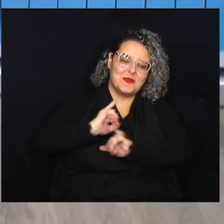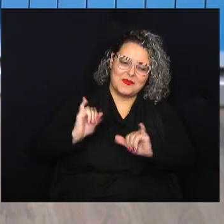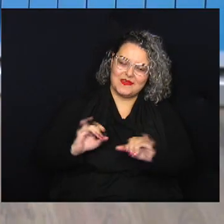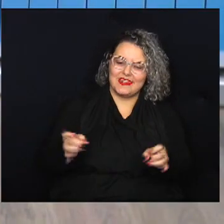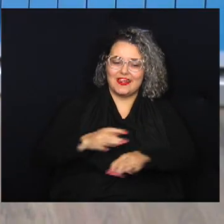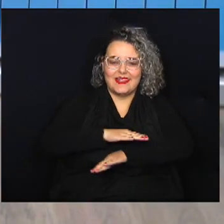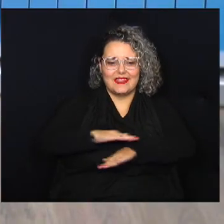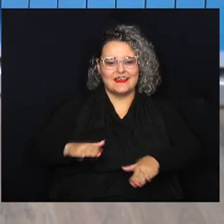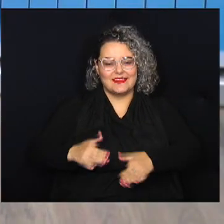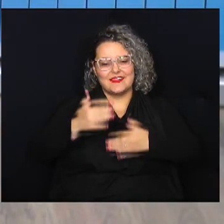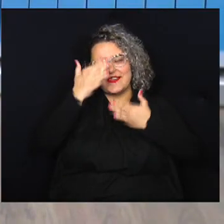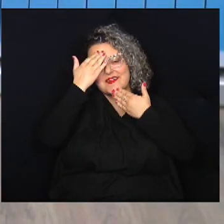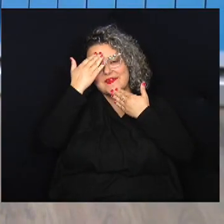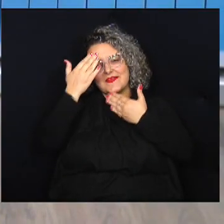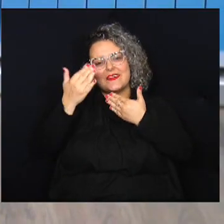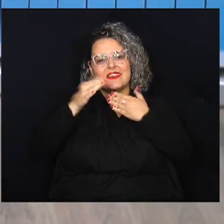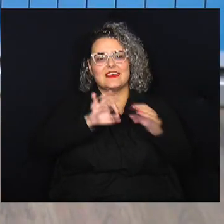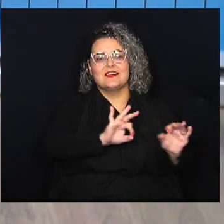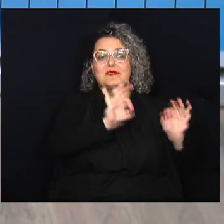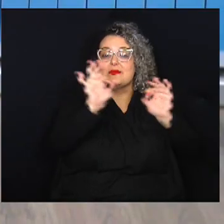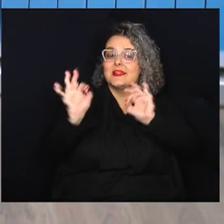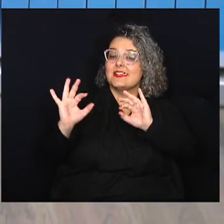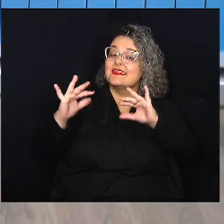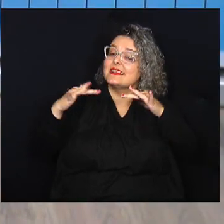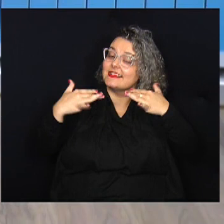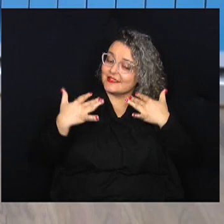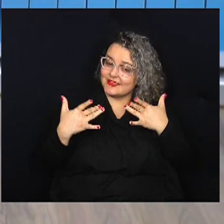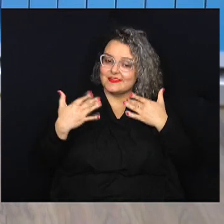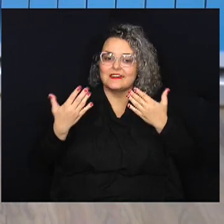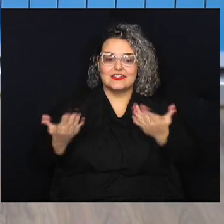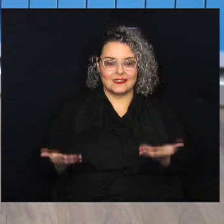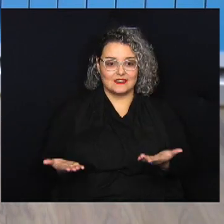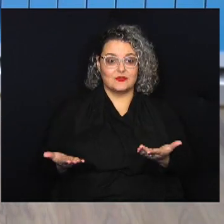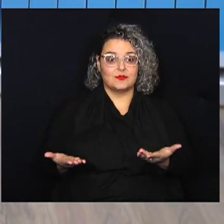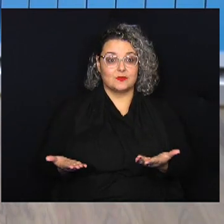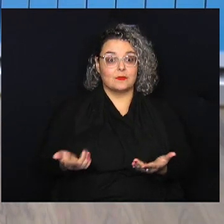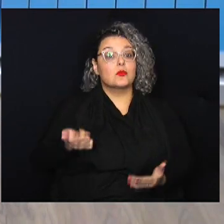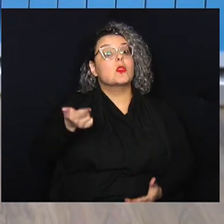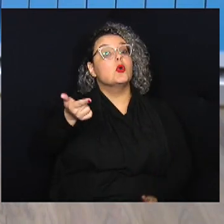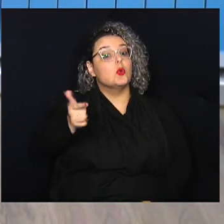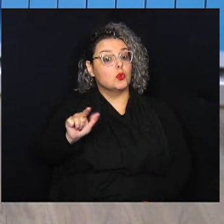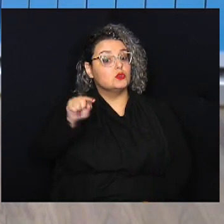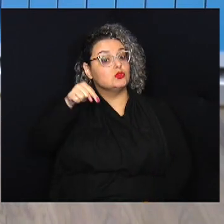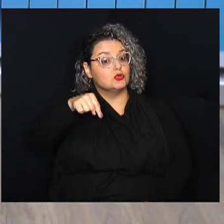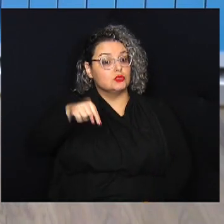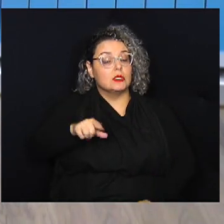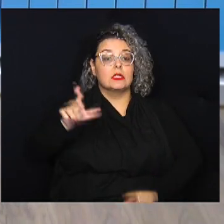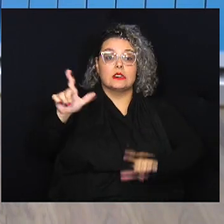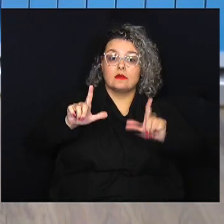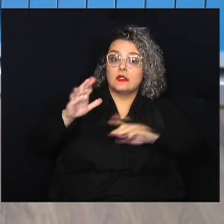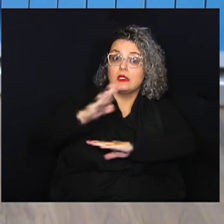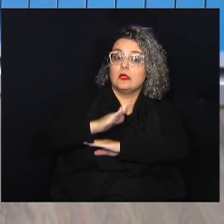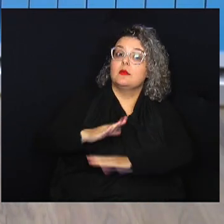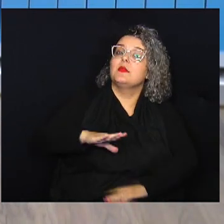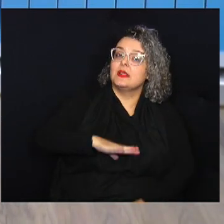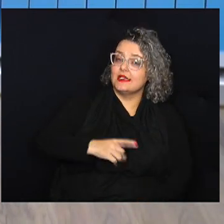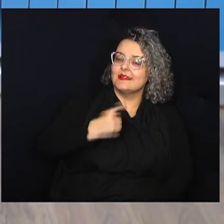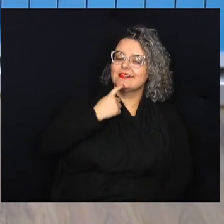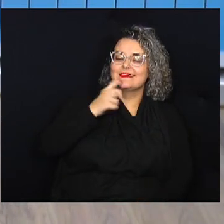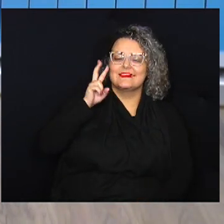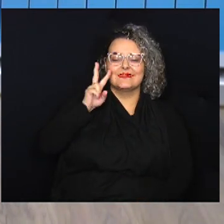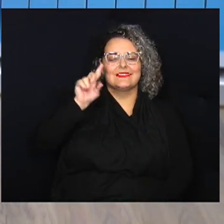fica por aqui, muito obrigado pela sua companhia, pela sua audiência, continue aqui na TV Câmara Campinas e nos